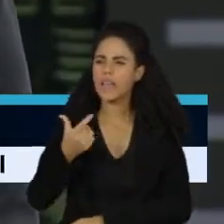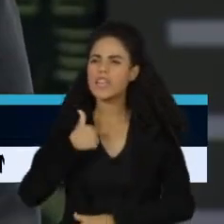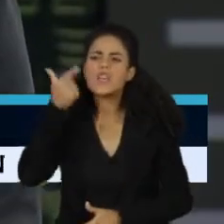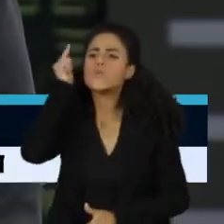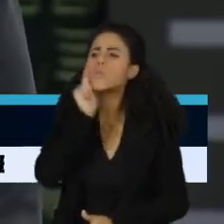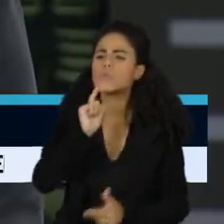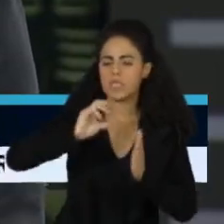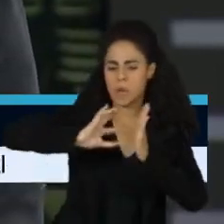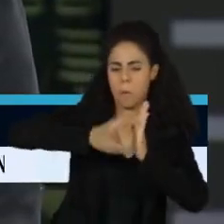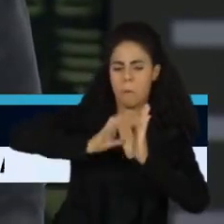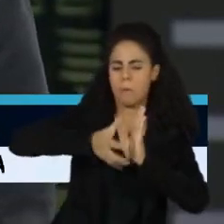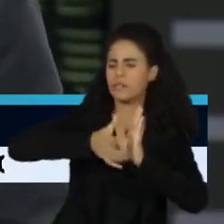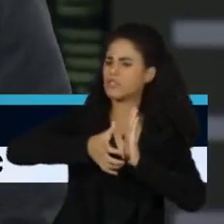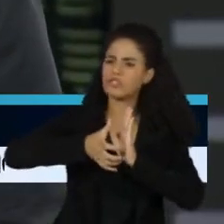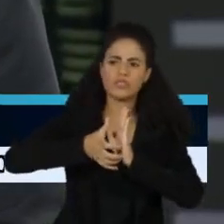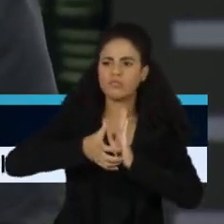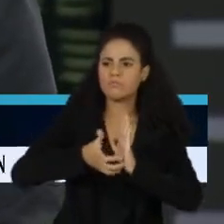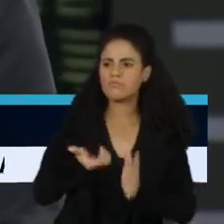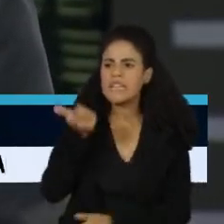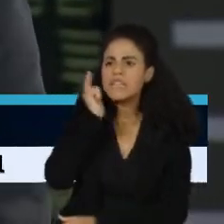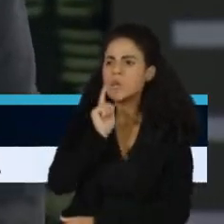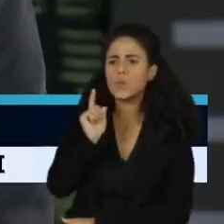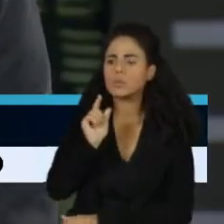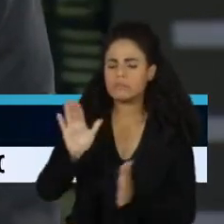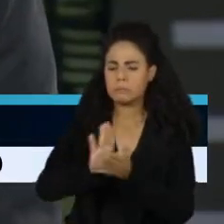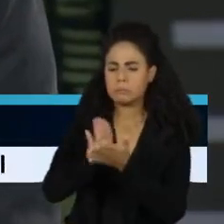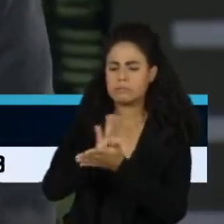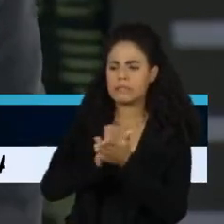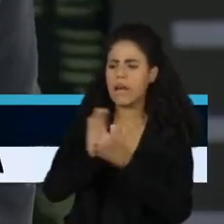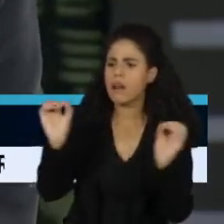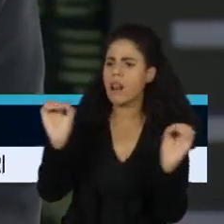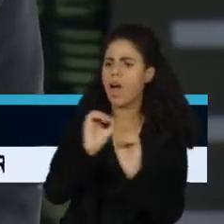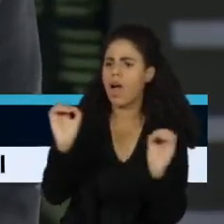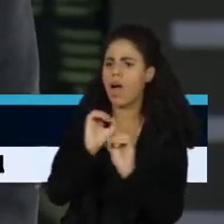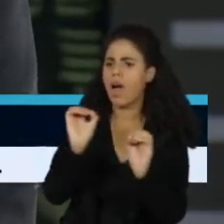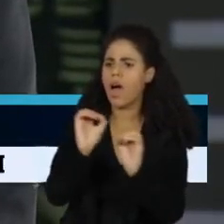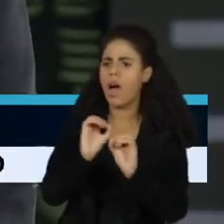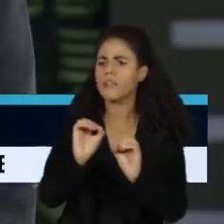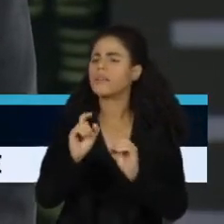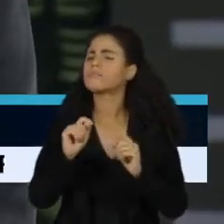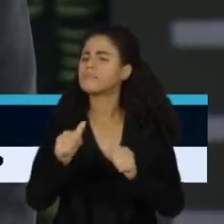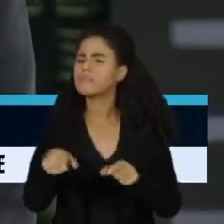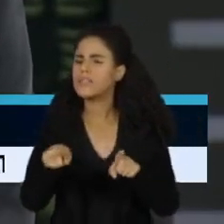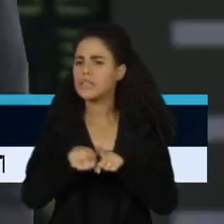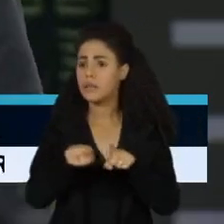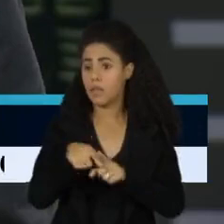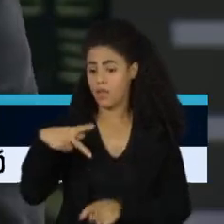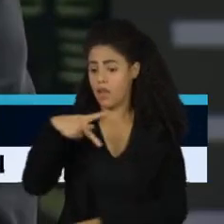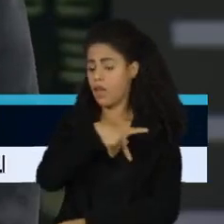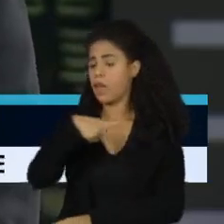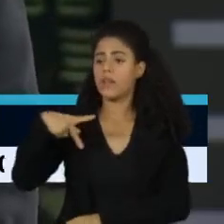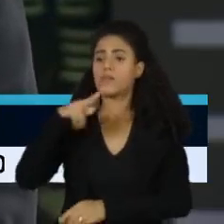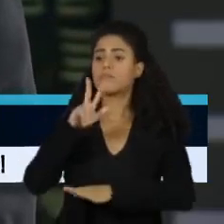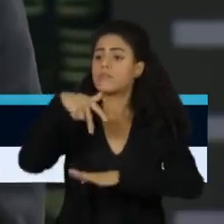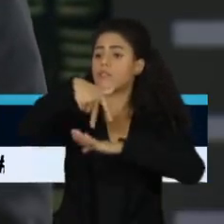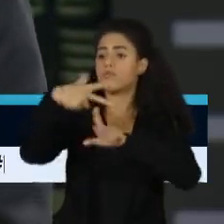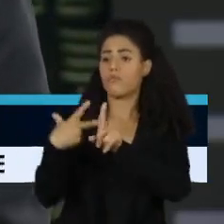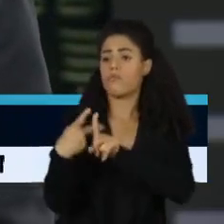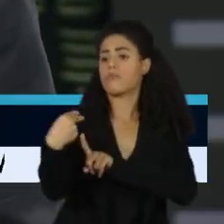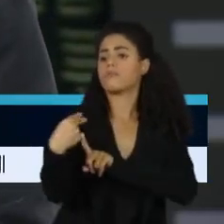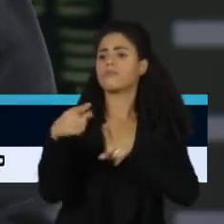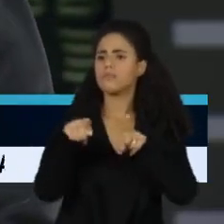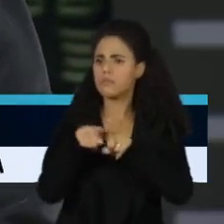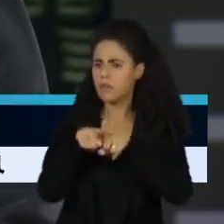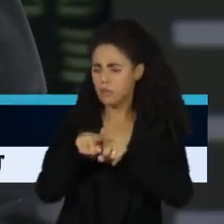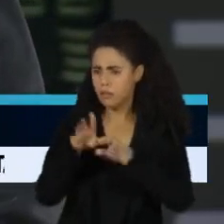um partido, vamos lembrar disso. Então, eu acho que ele é um presidente por acaso. Como, sendo presidente,